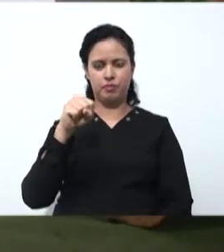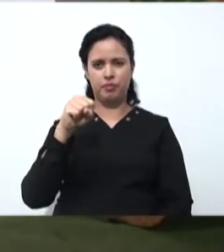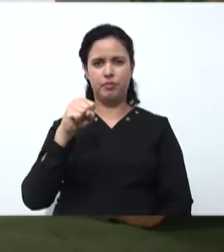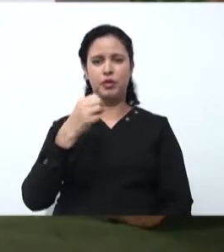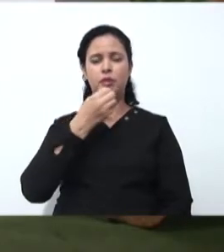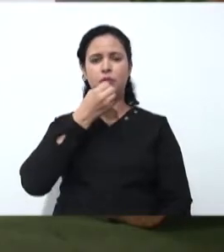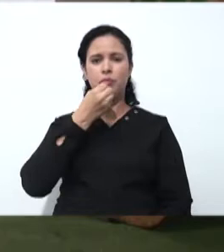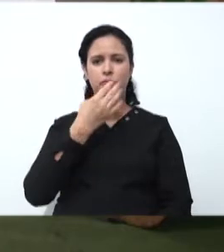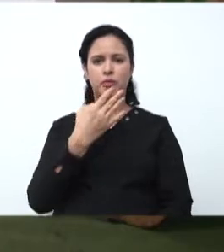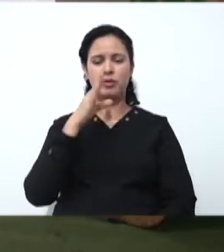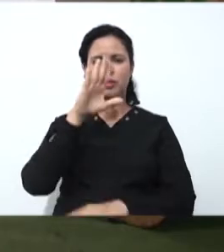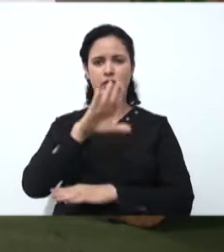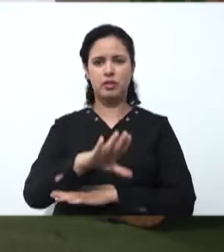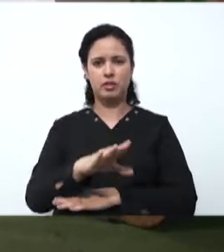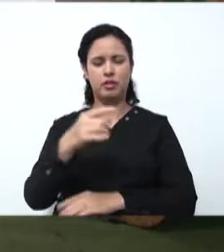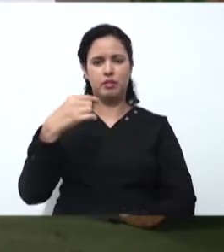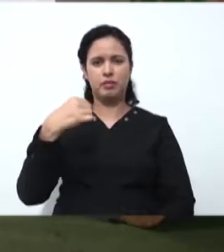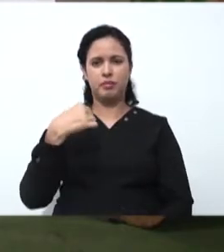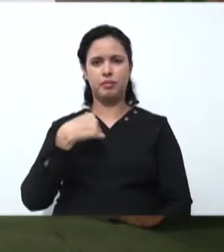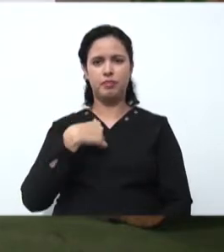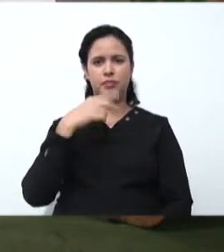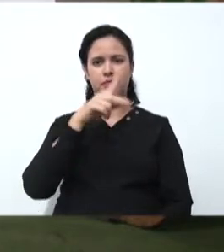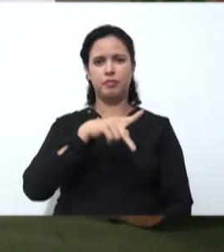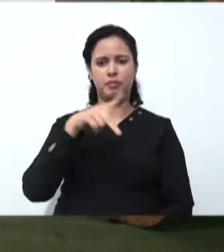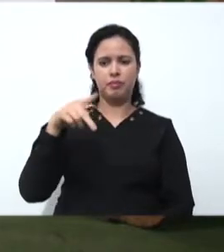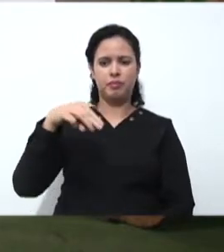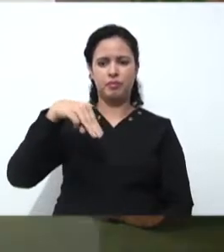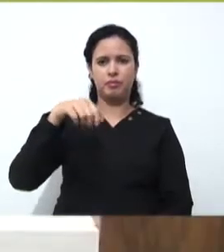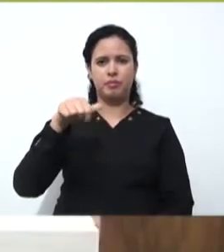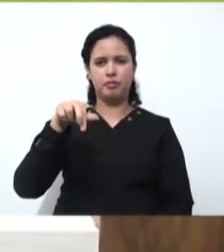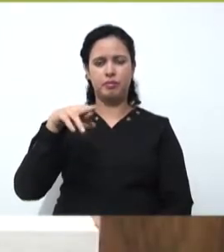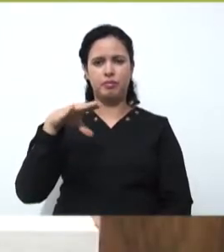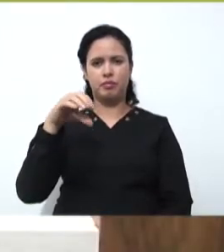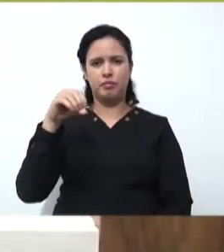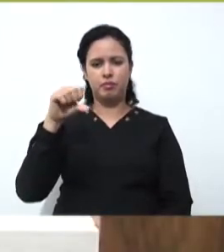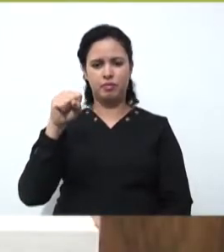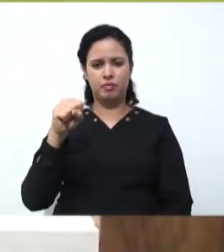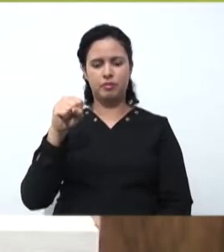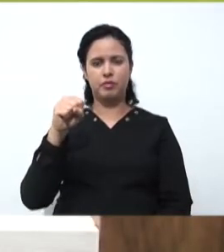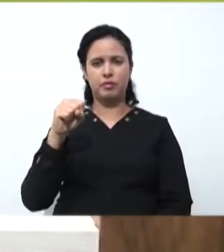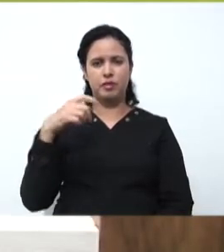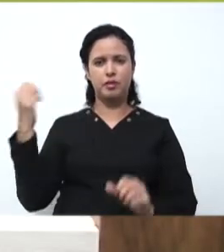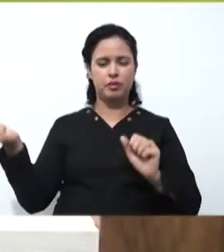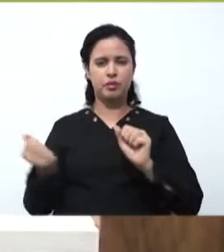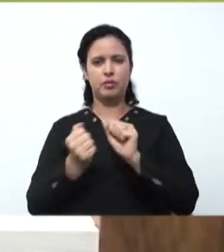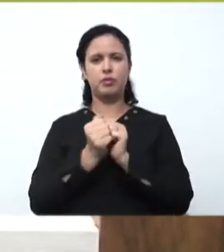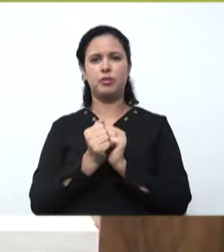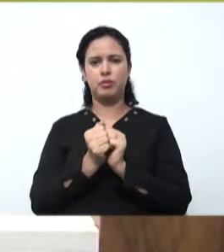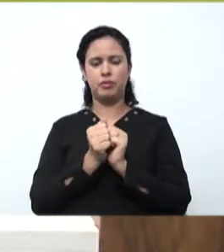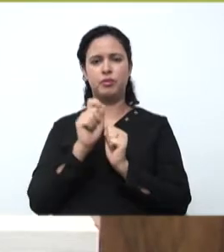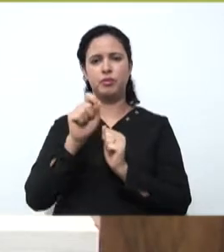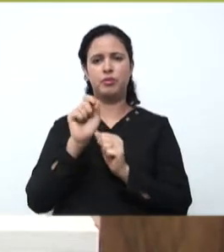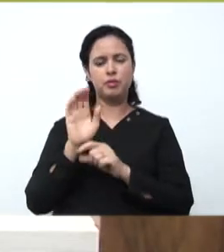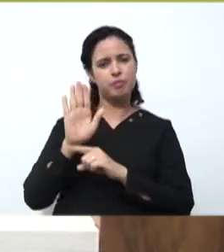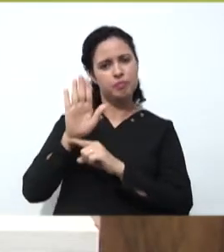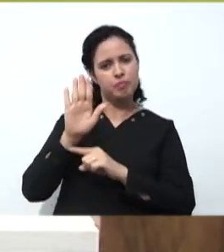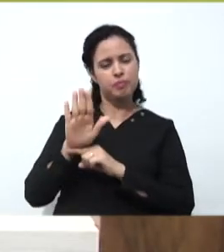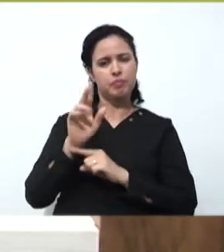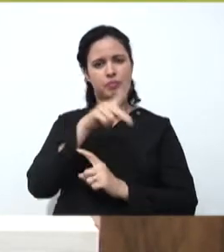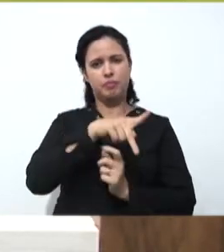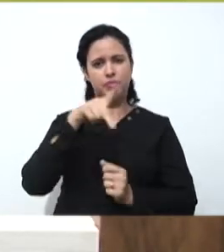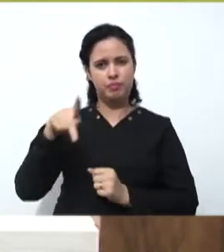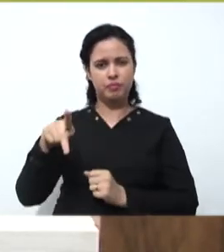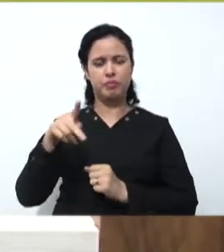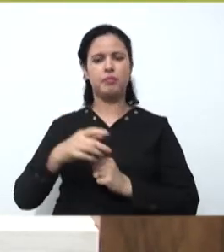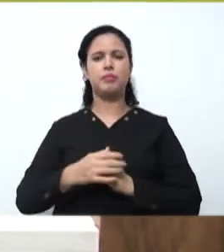Boa tarde, eu sou o professor Marcos Aurélio Bochardi. Vou estar aqui fazendo assistência, trabalhando, né,